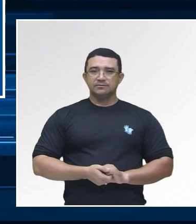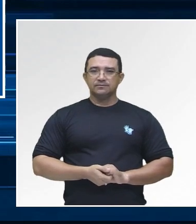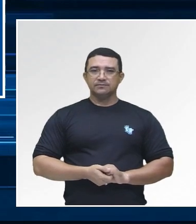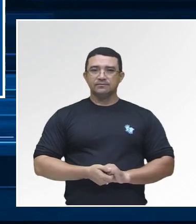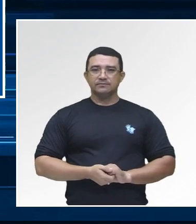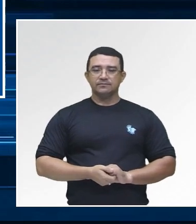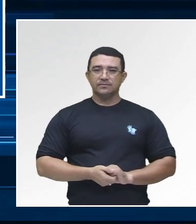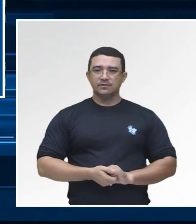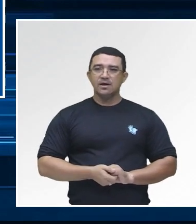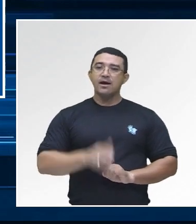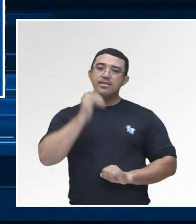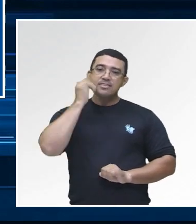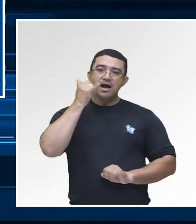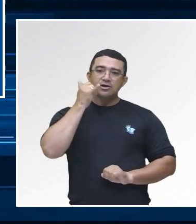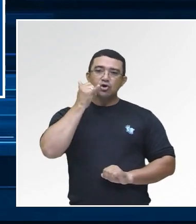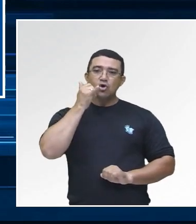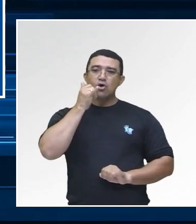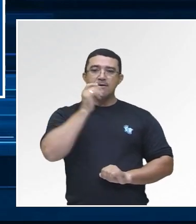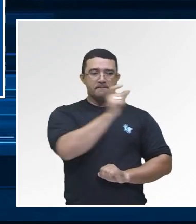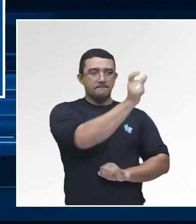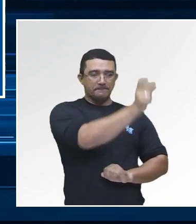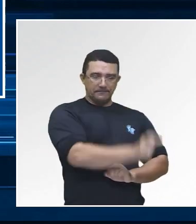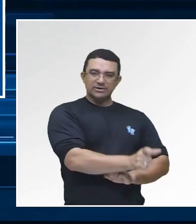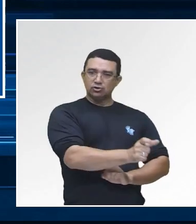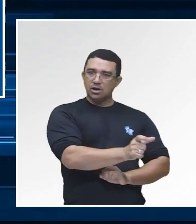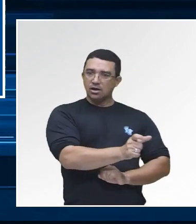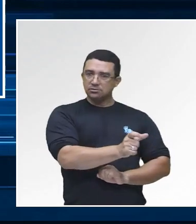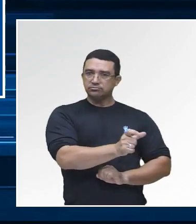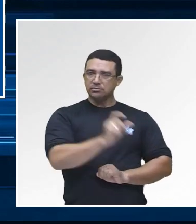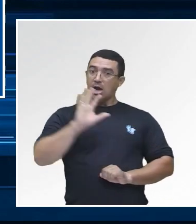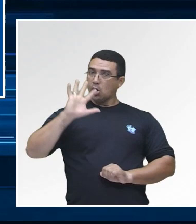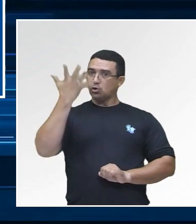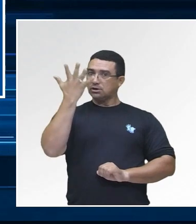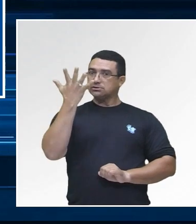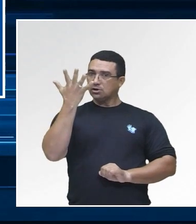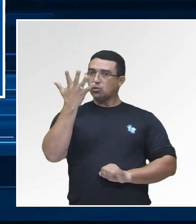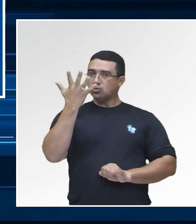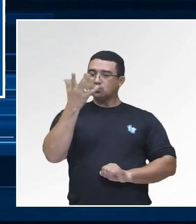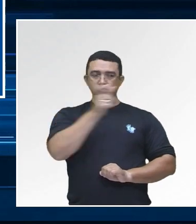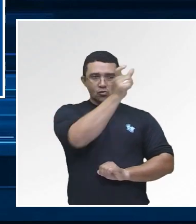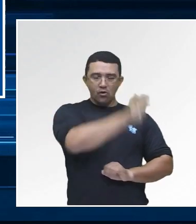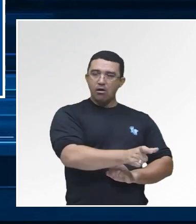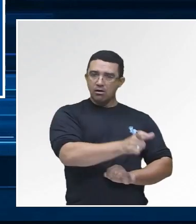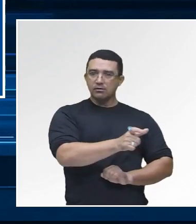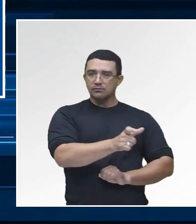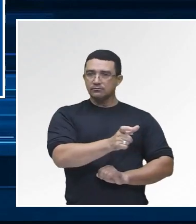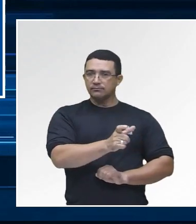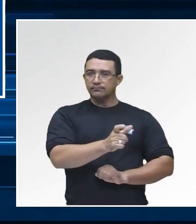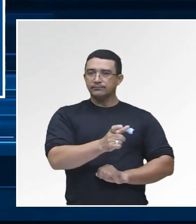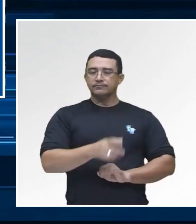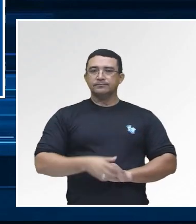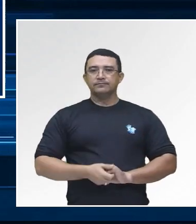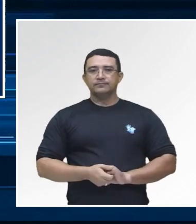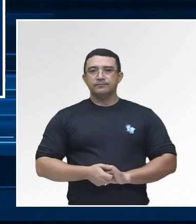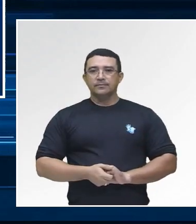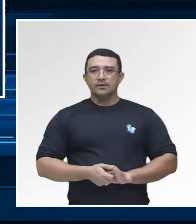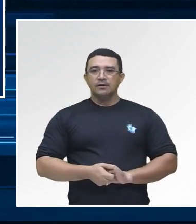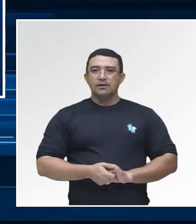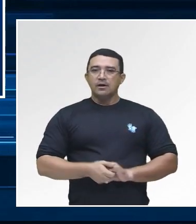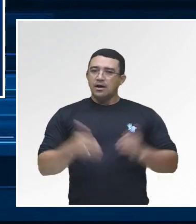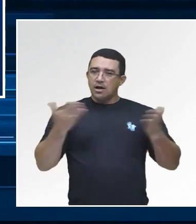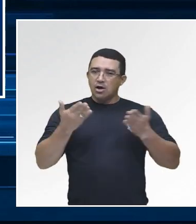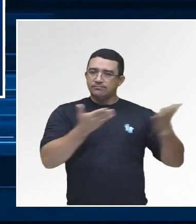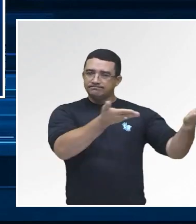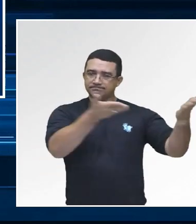o narrador personagem, né, está acontecendo com ele as situações. Agora eu os